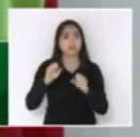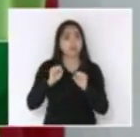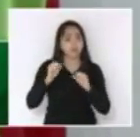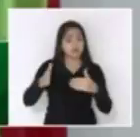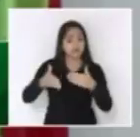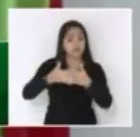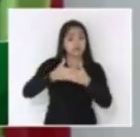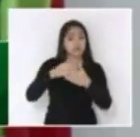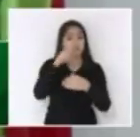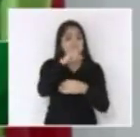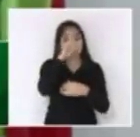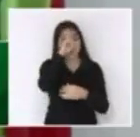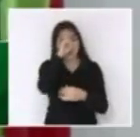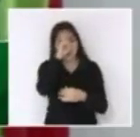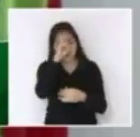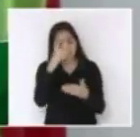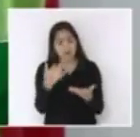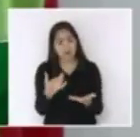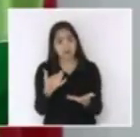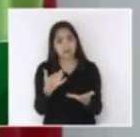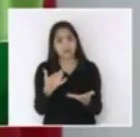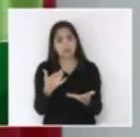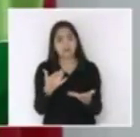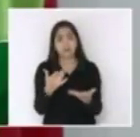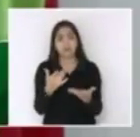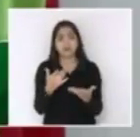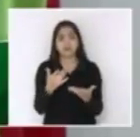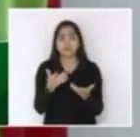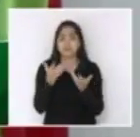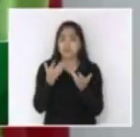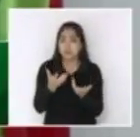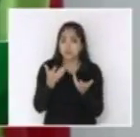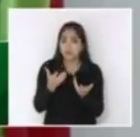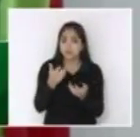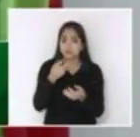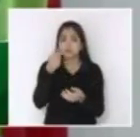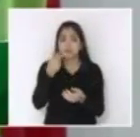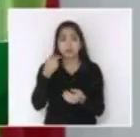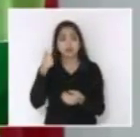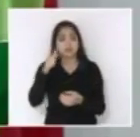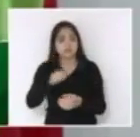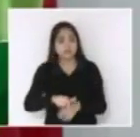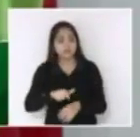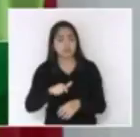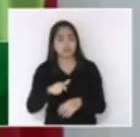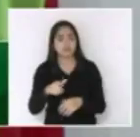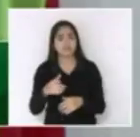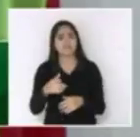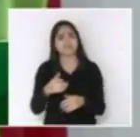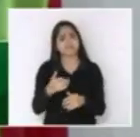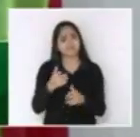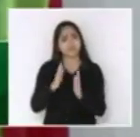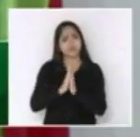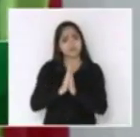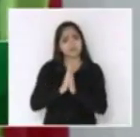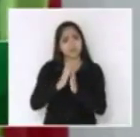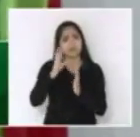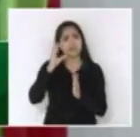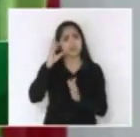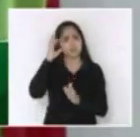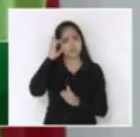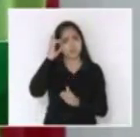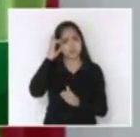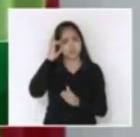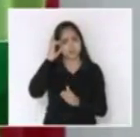Santo Antônio. Então, eu quero mais uma vez aqui dizer, governador Raimundo Colombo, por favor, pegue